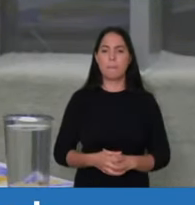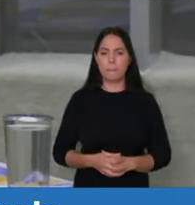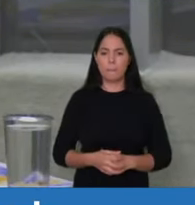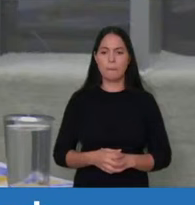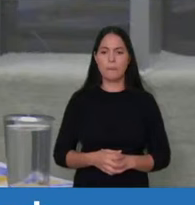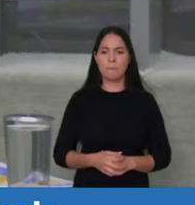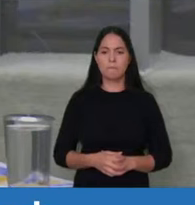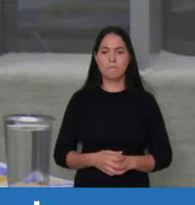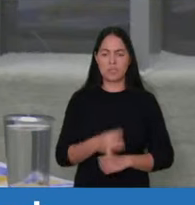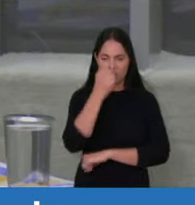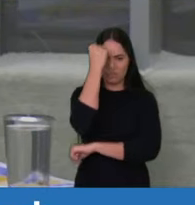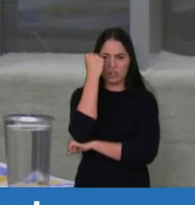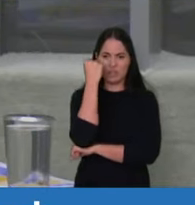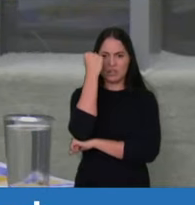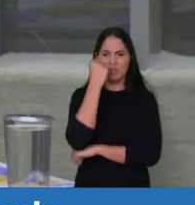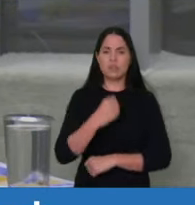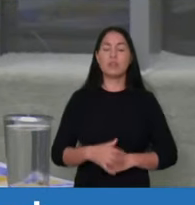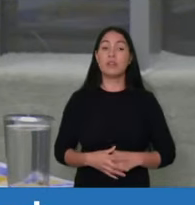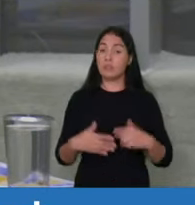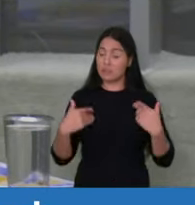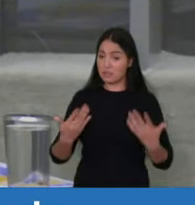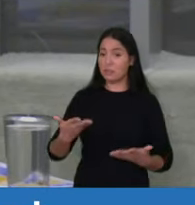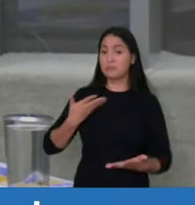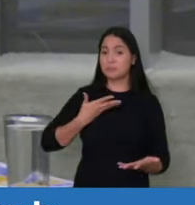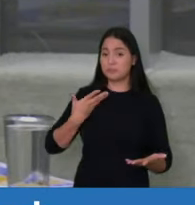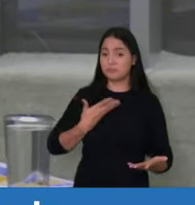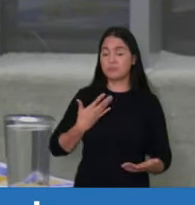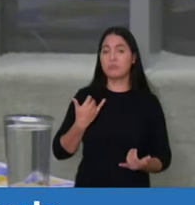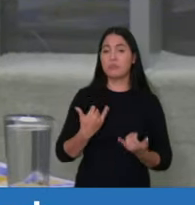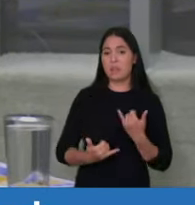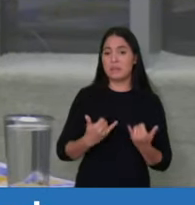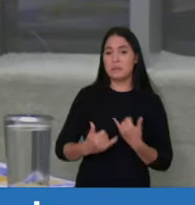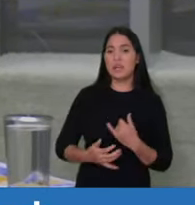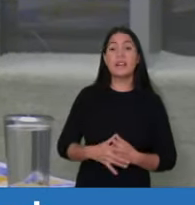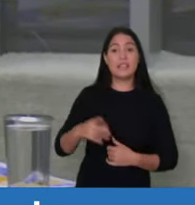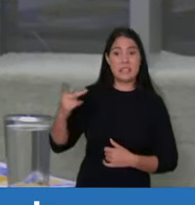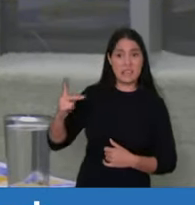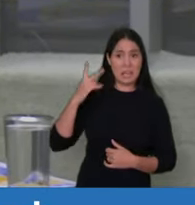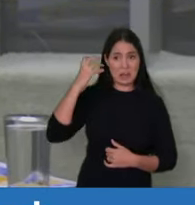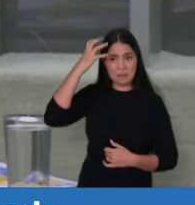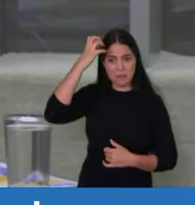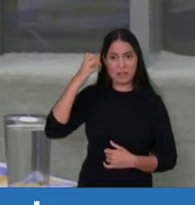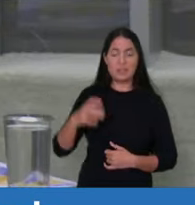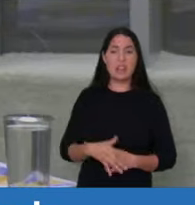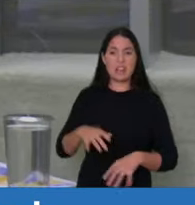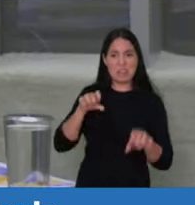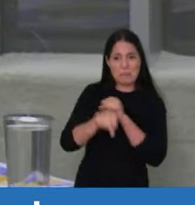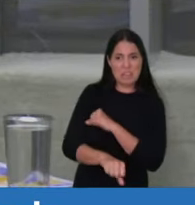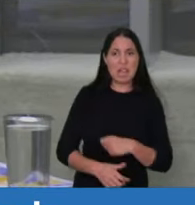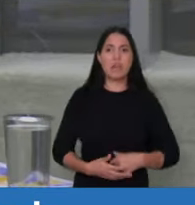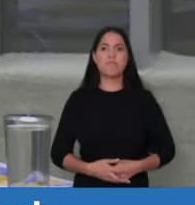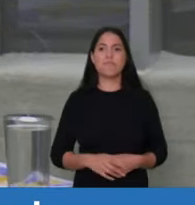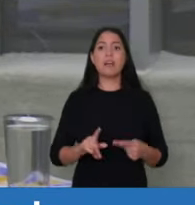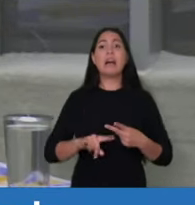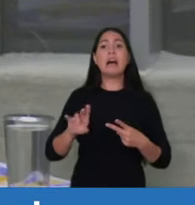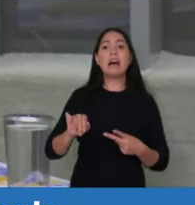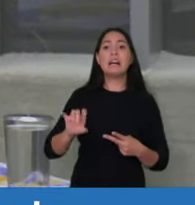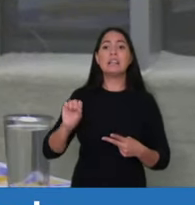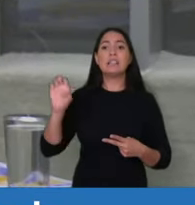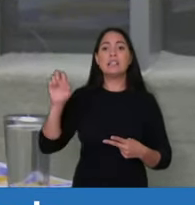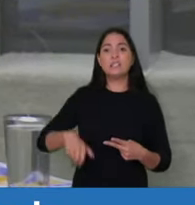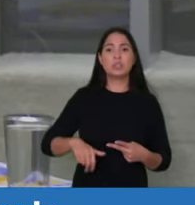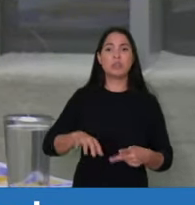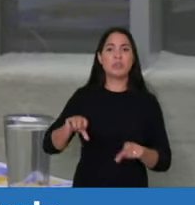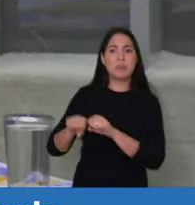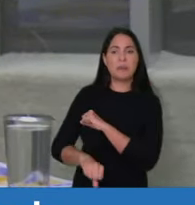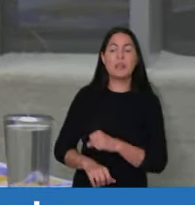Portanto, meus caros, eles pensaram que eles estavam retirando Marielle da vida. Anderson, da vida. E sabe o que eles fizeram? Eles